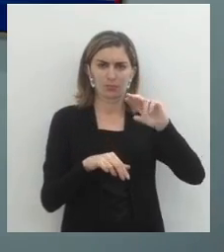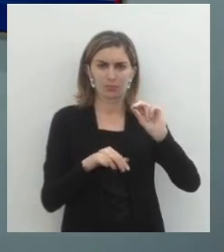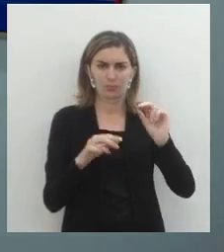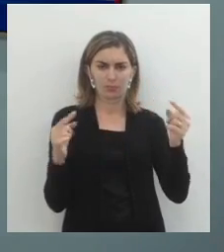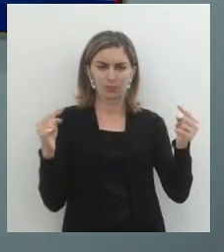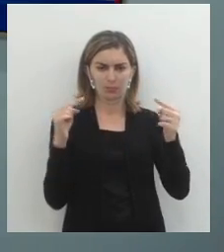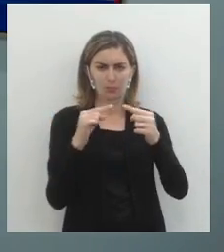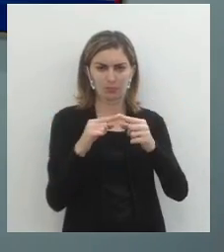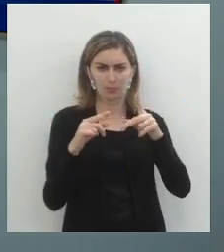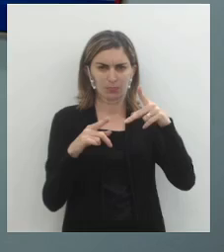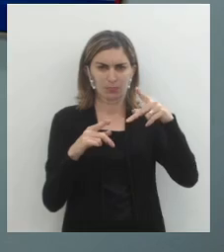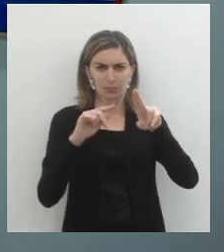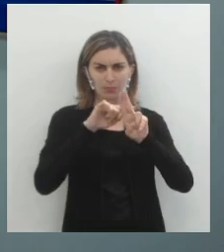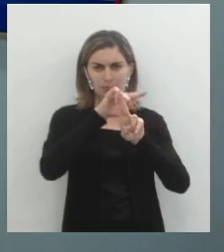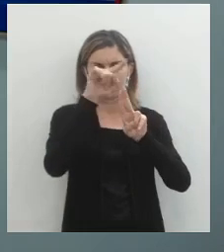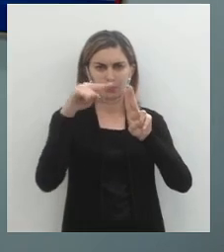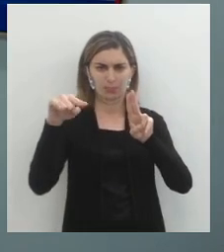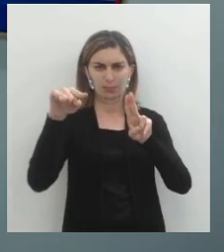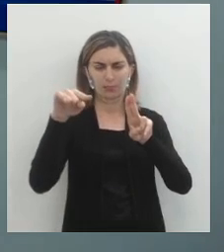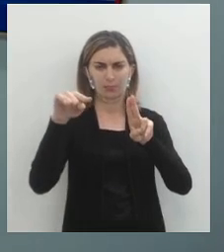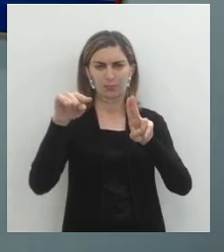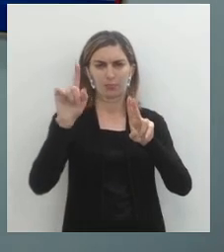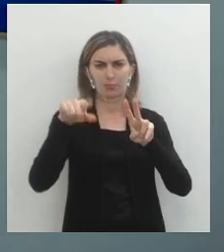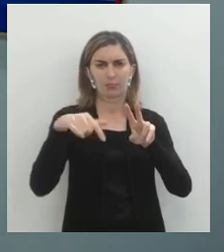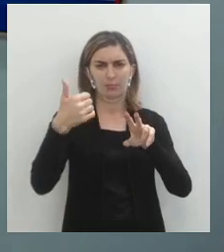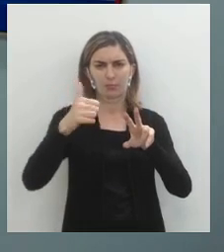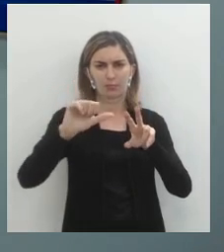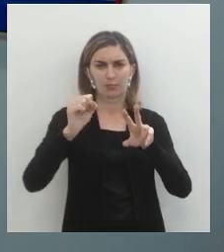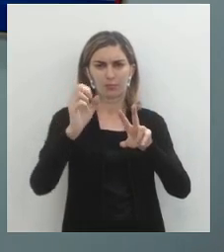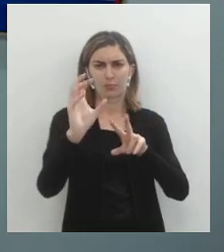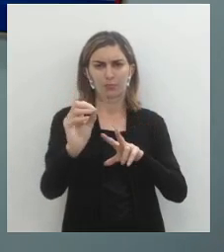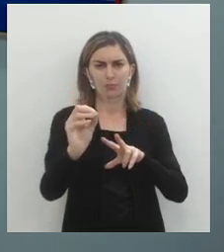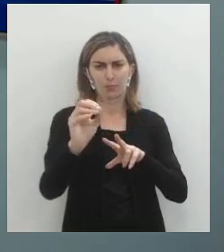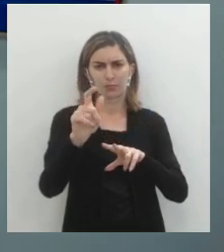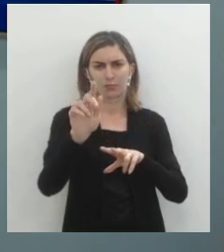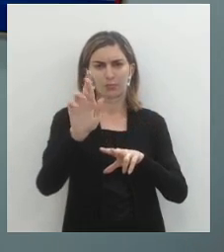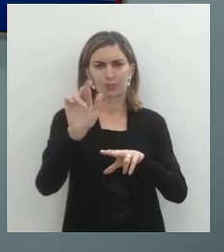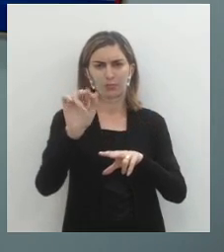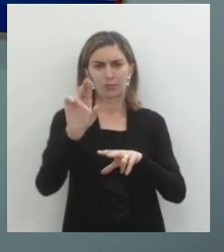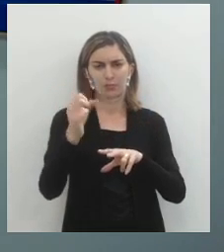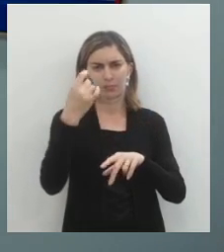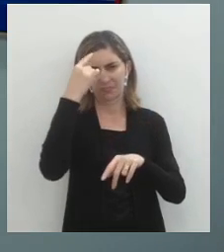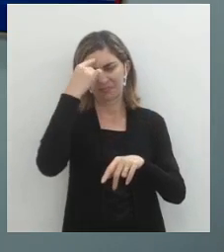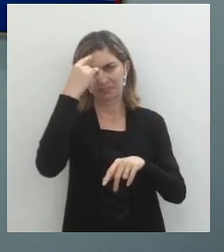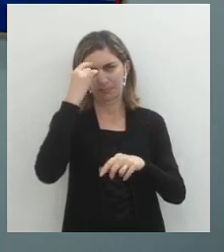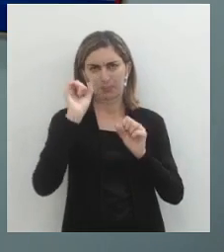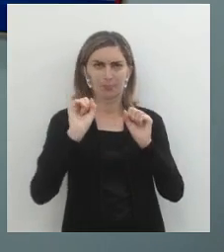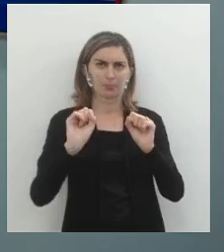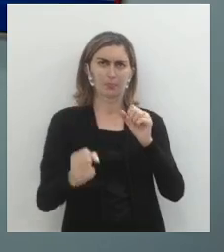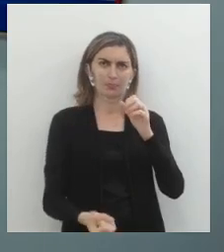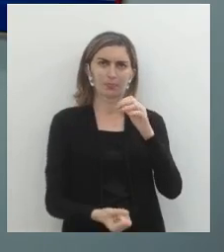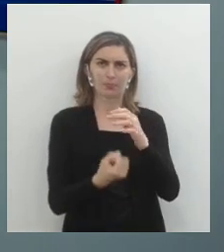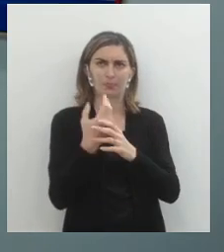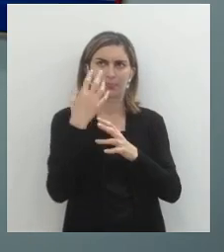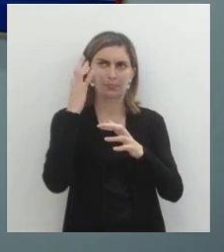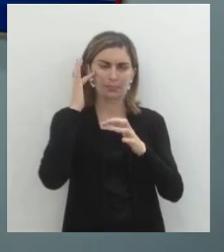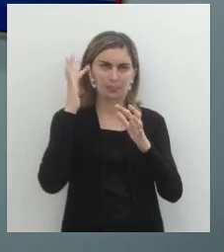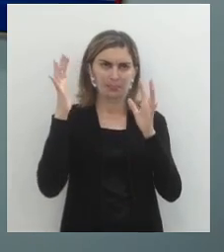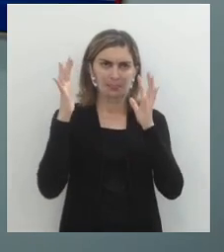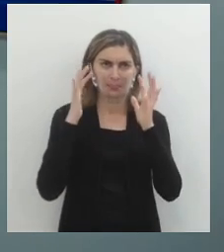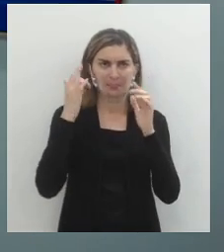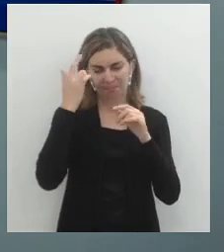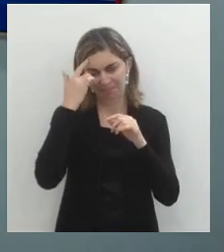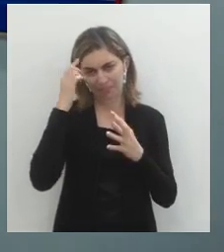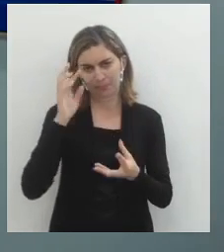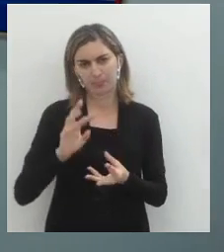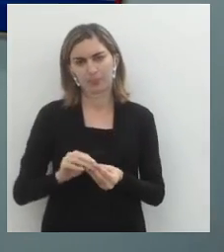que π radiano equivale a 180 graus. Você pensando dessa forma, pode criar um raciocínio